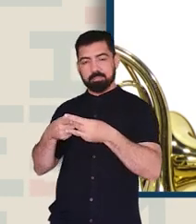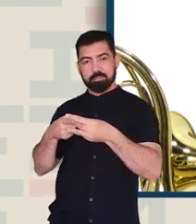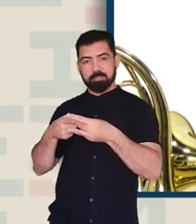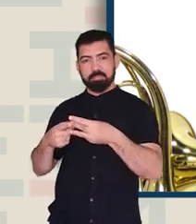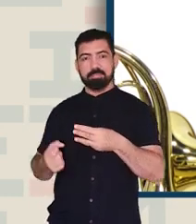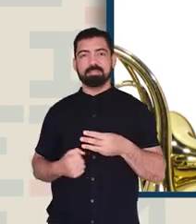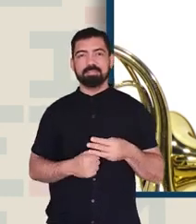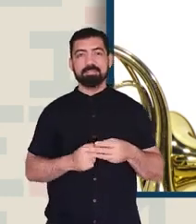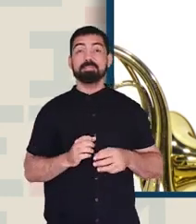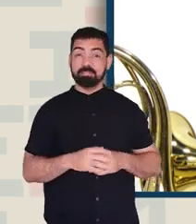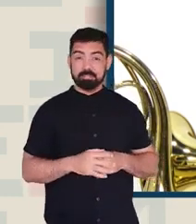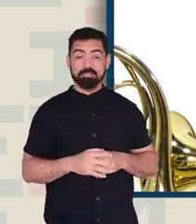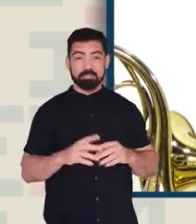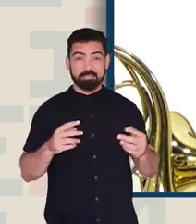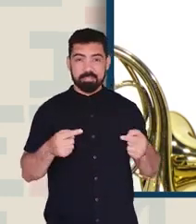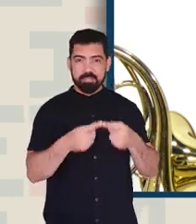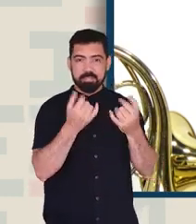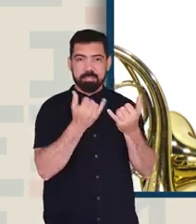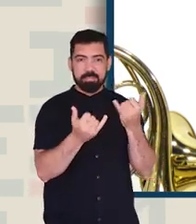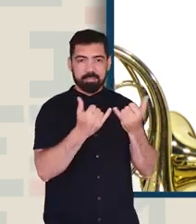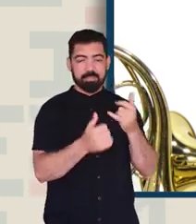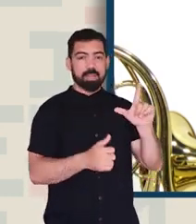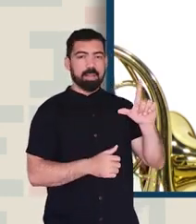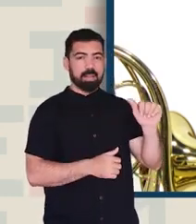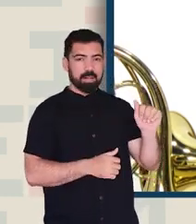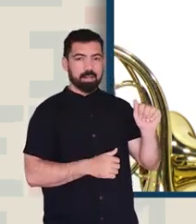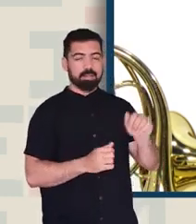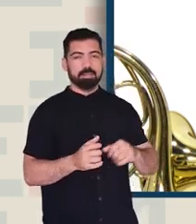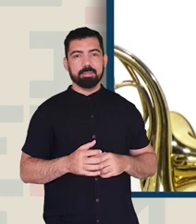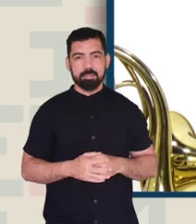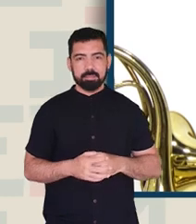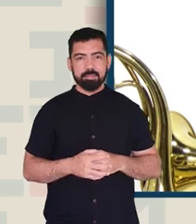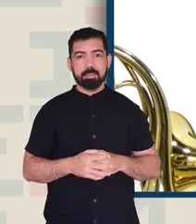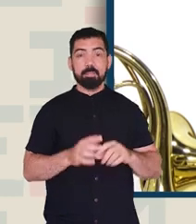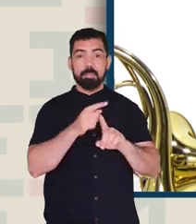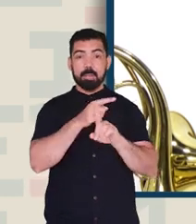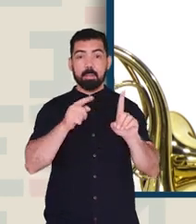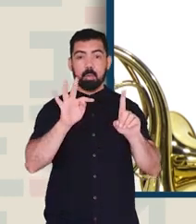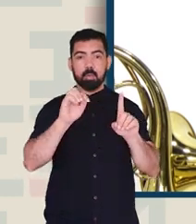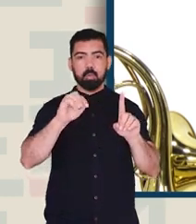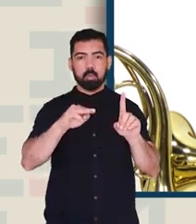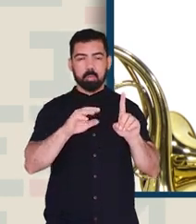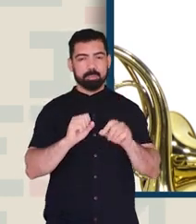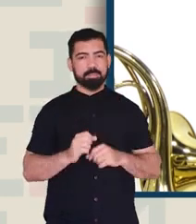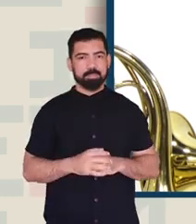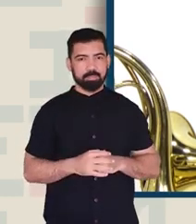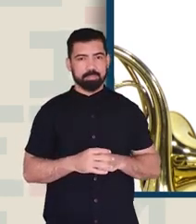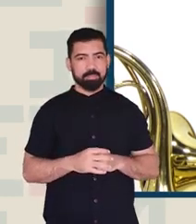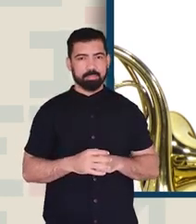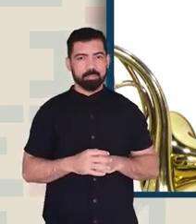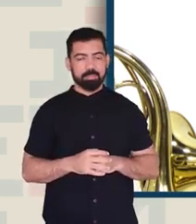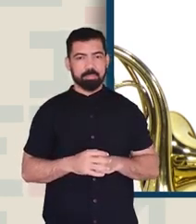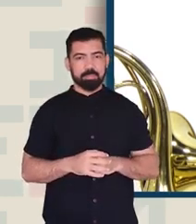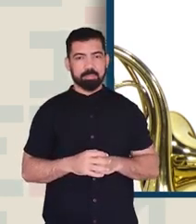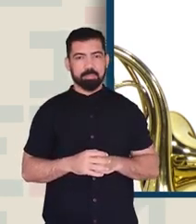aqui na trompa tenor. Então eu vou ter a nota Lá, que é uma nota que está meio tom abaixo.